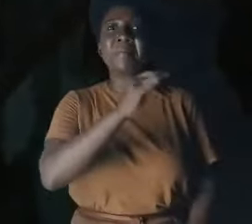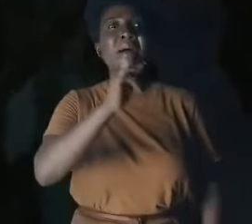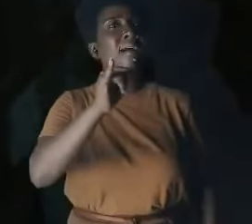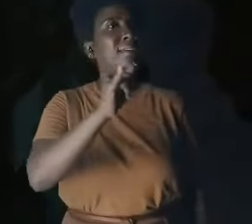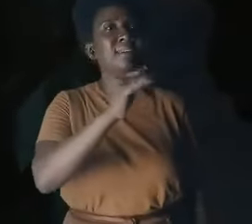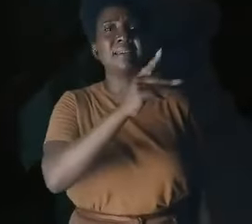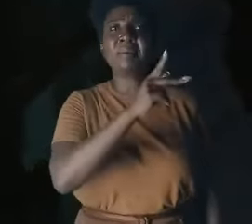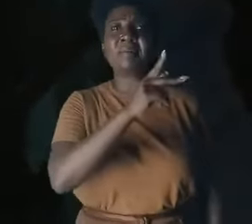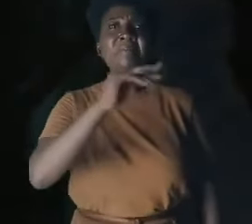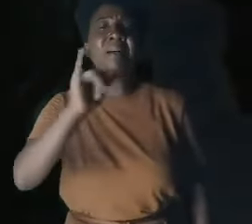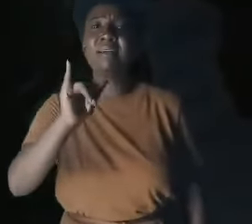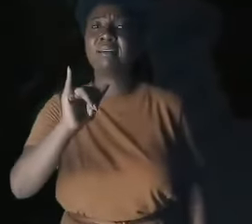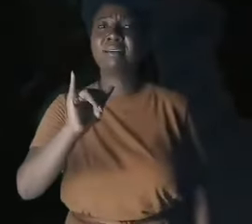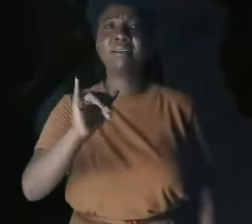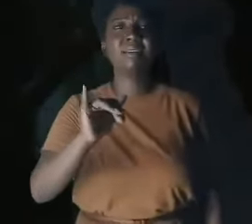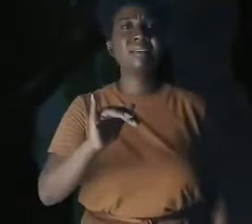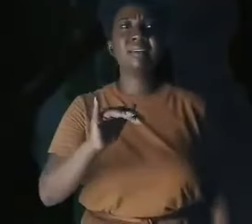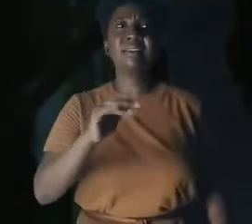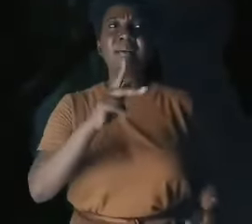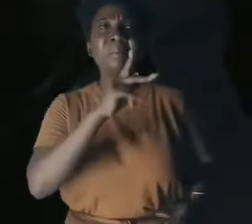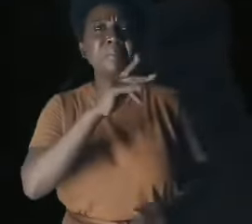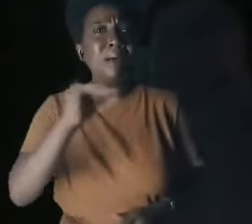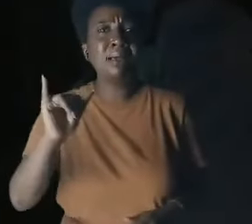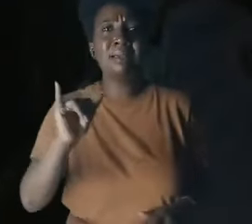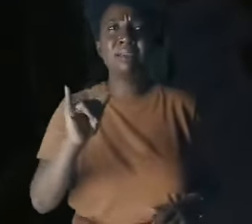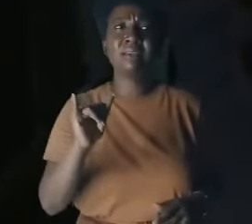Pai! Você! Pai! Pai!